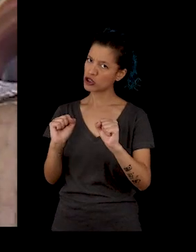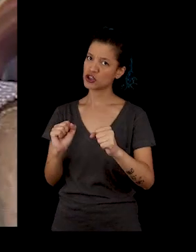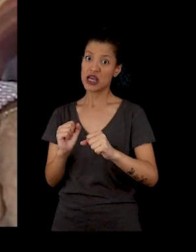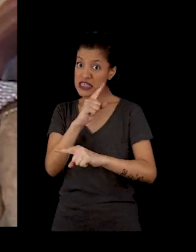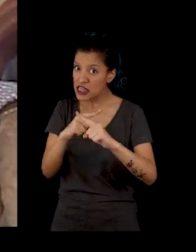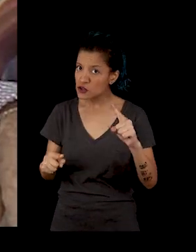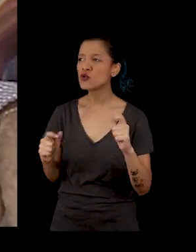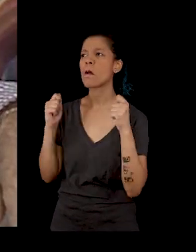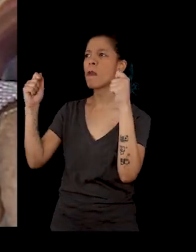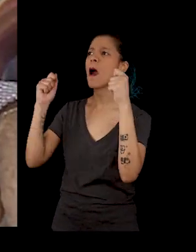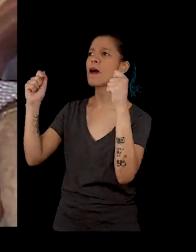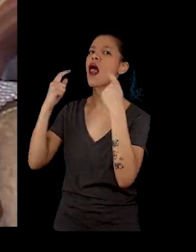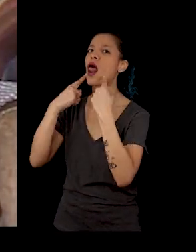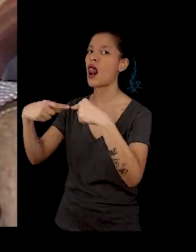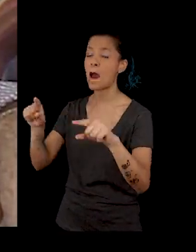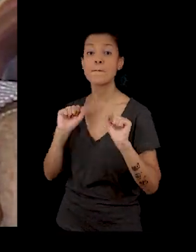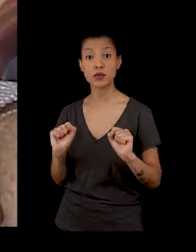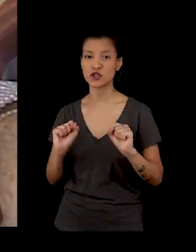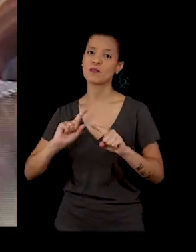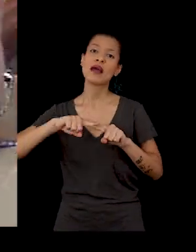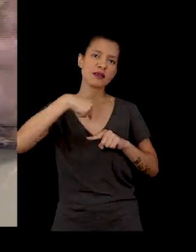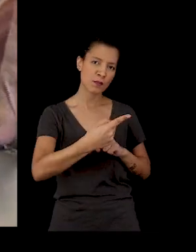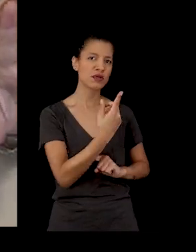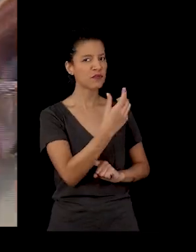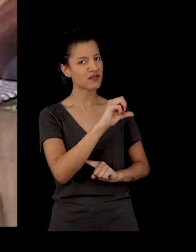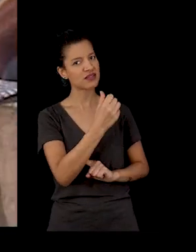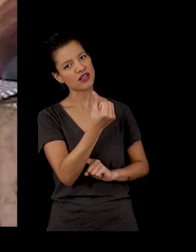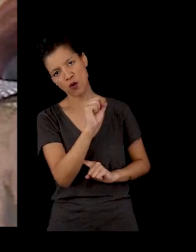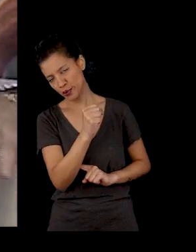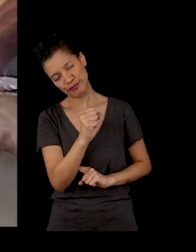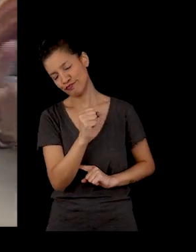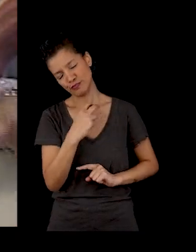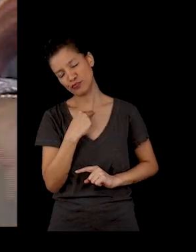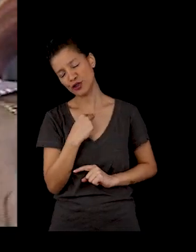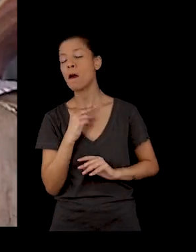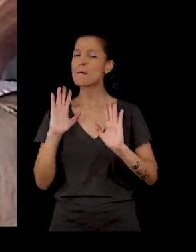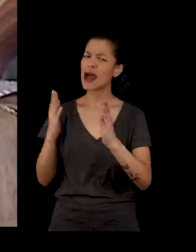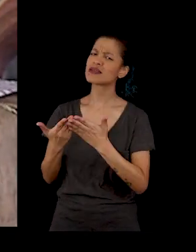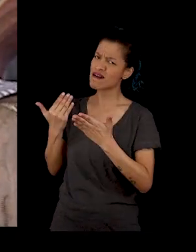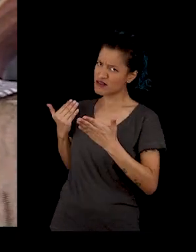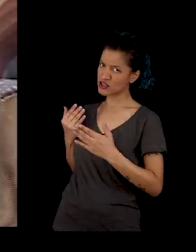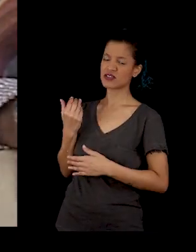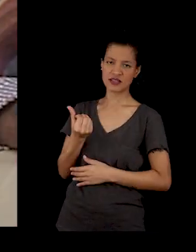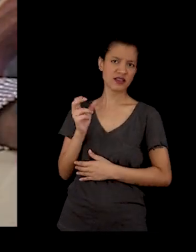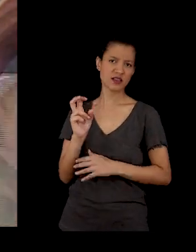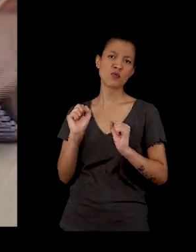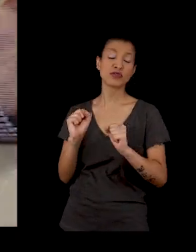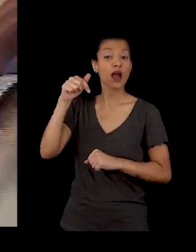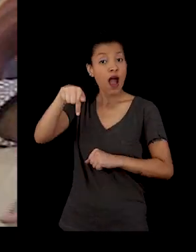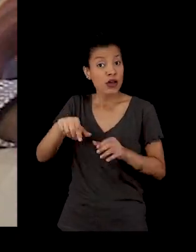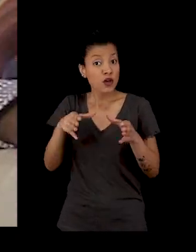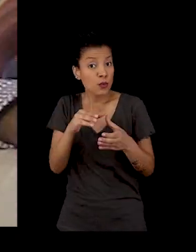protestar contra a censura, né? A partir de 68, jamais, né? Mas ainda se podia. Então, a classe aqui no Rio de Janeiro